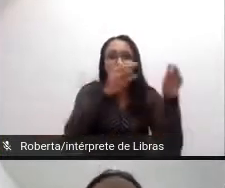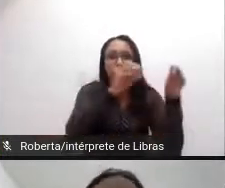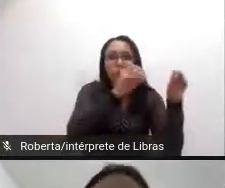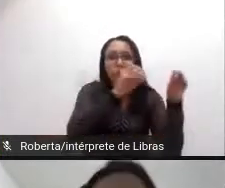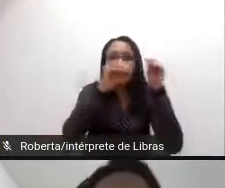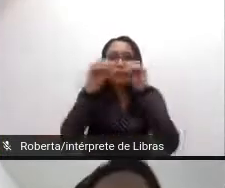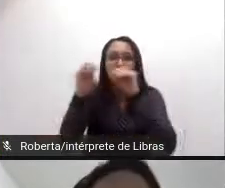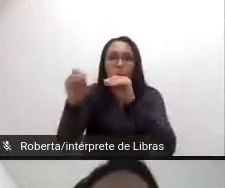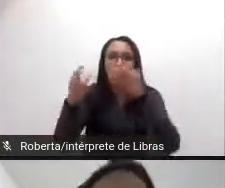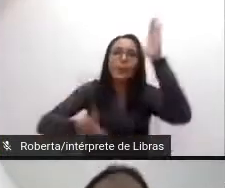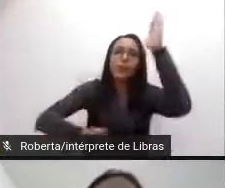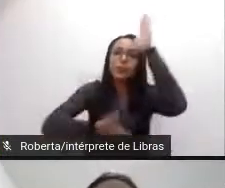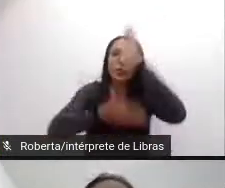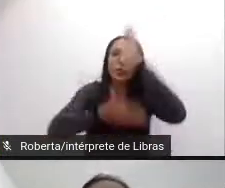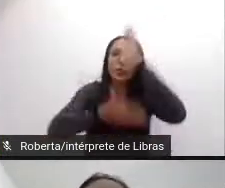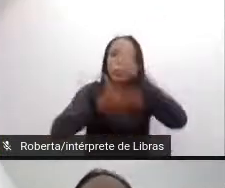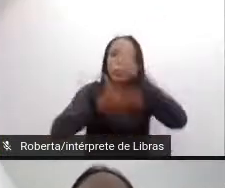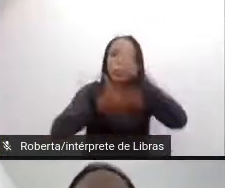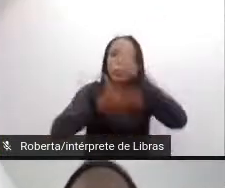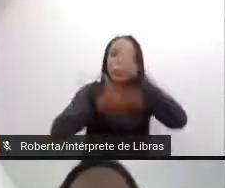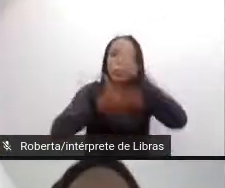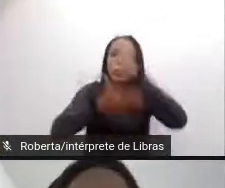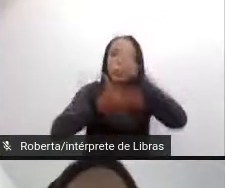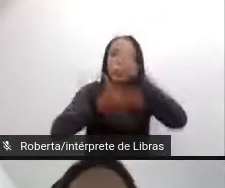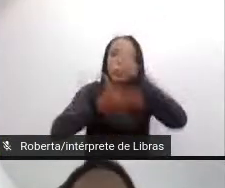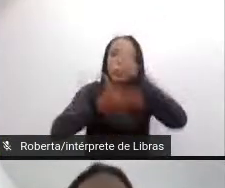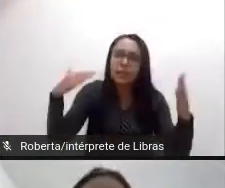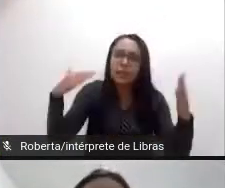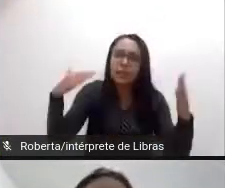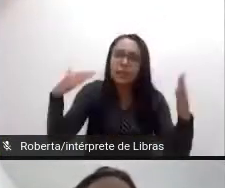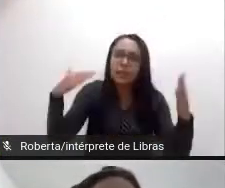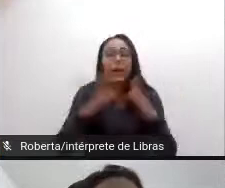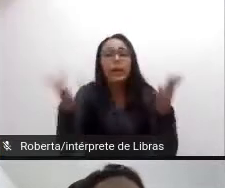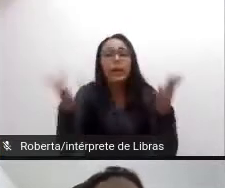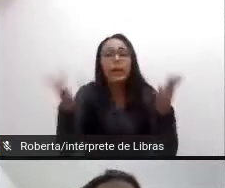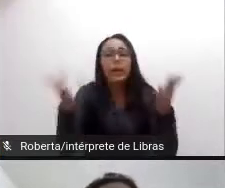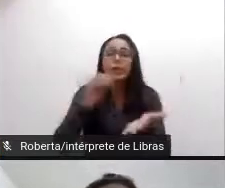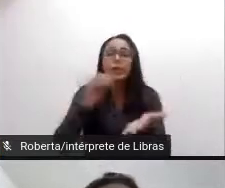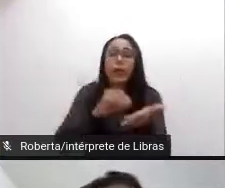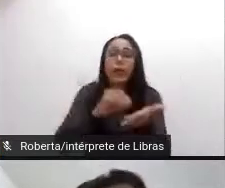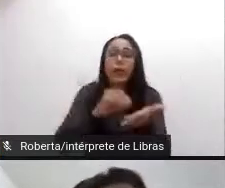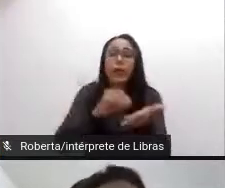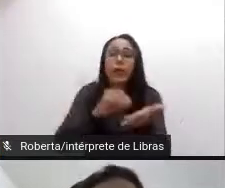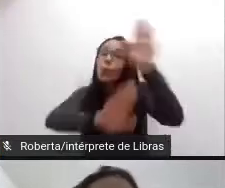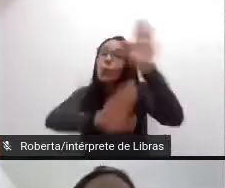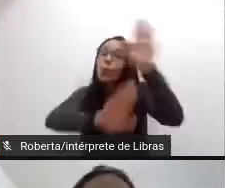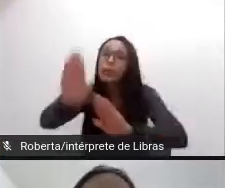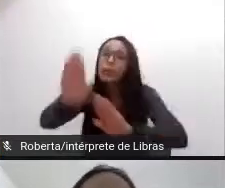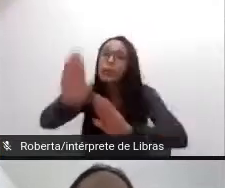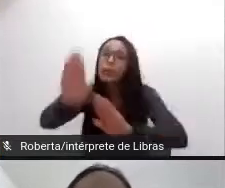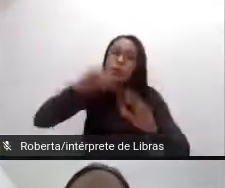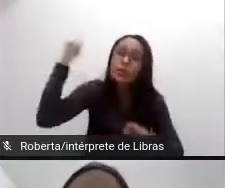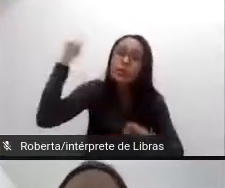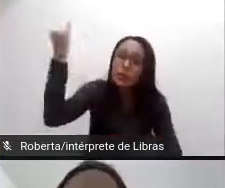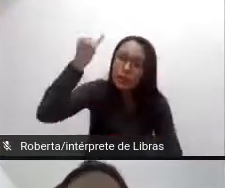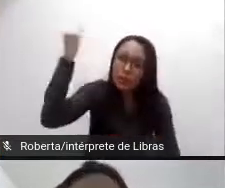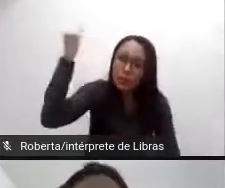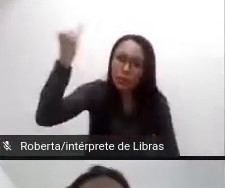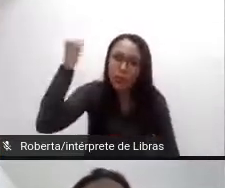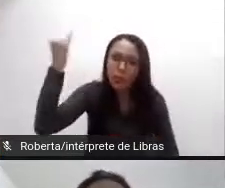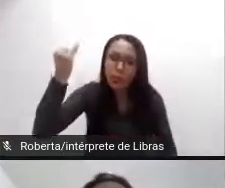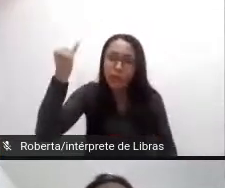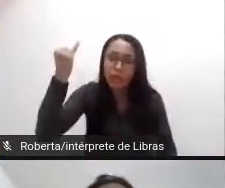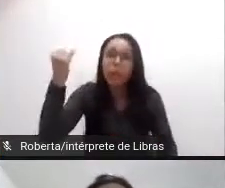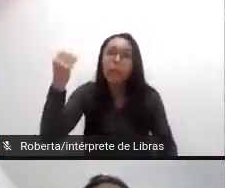das pessoas infectadas e da ausência dos cuidados necessários que nos